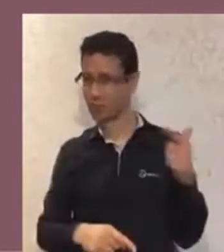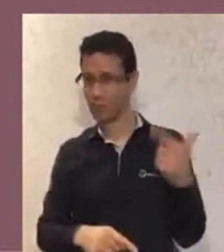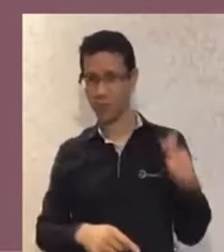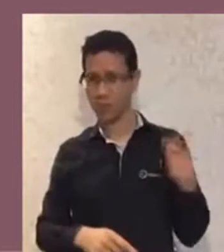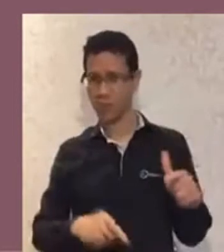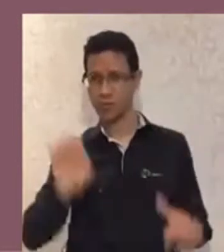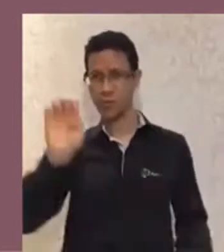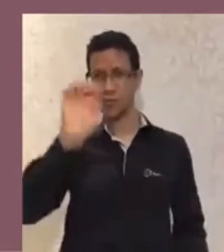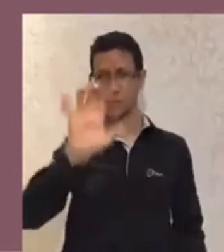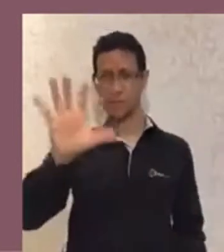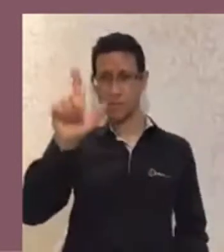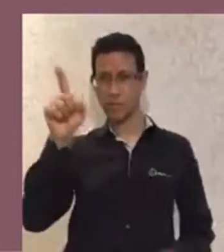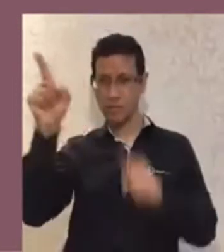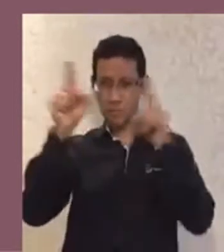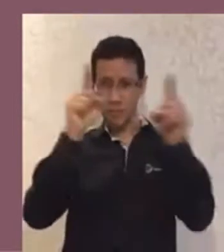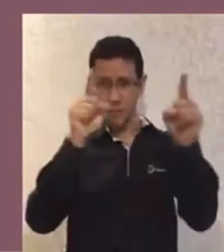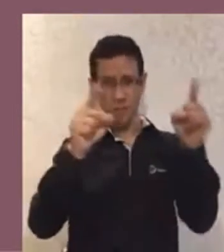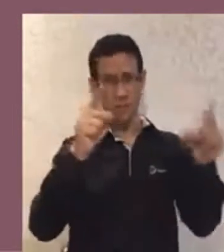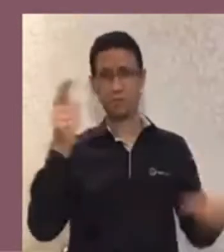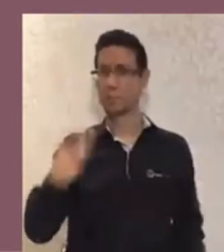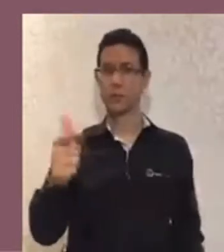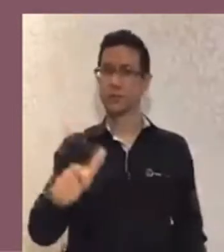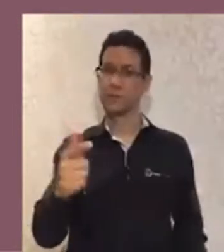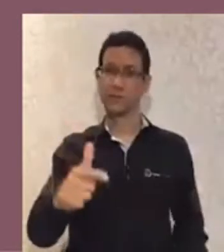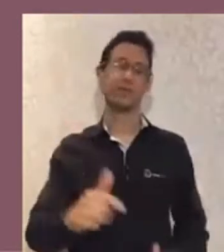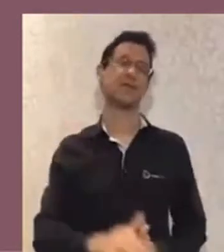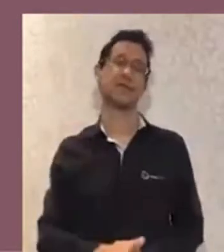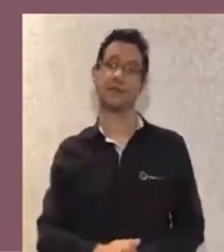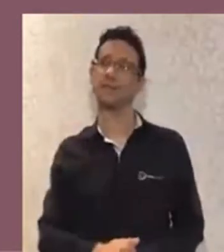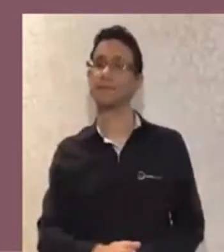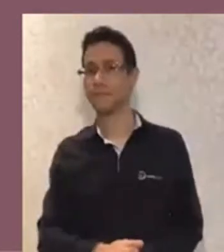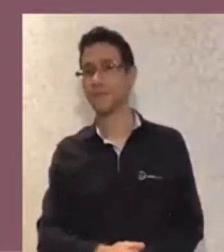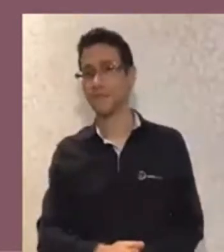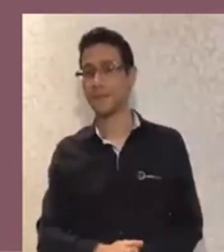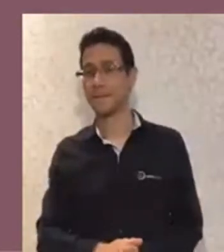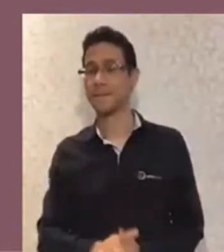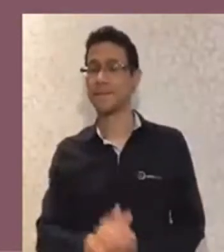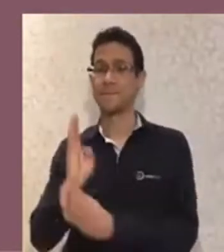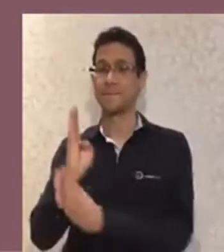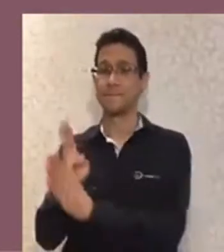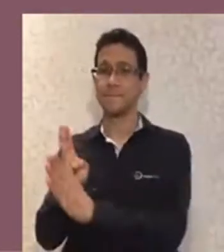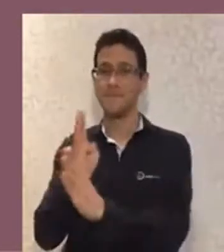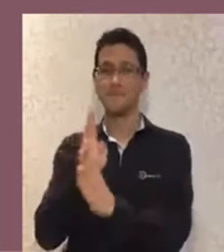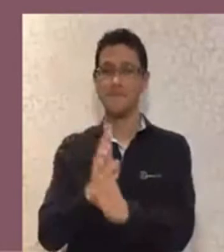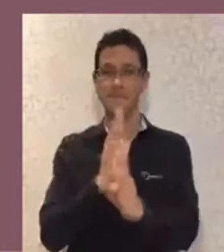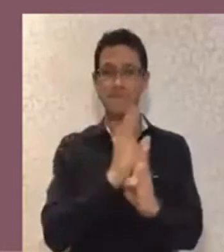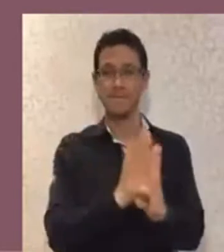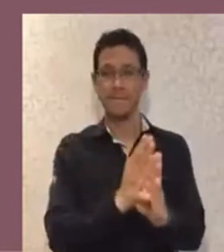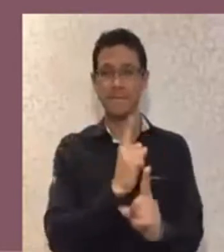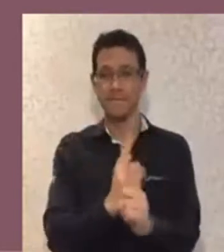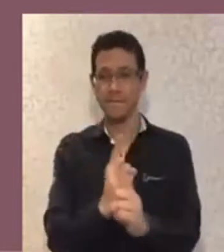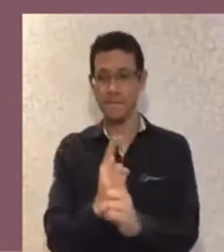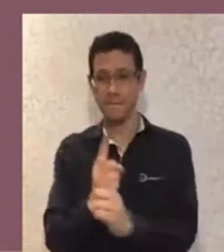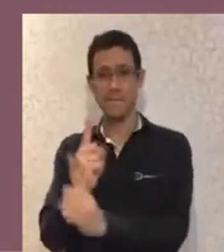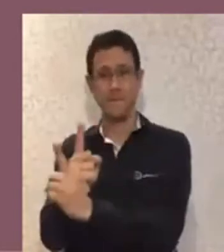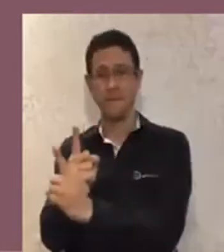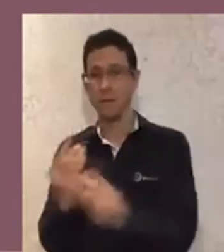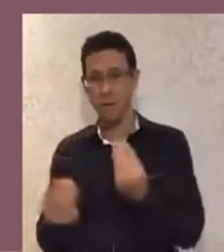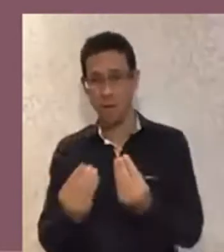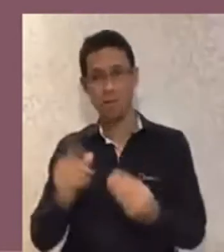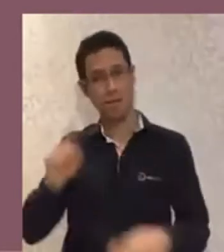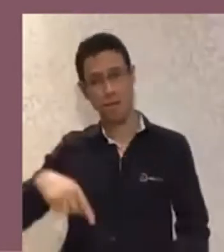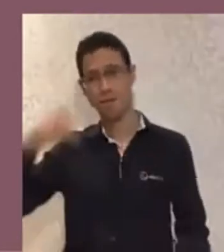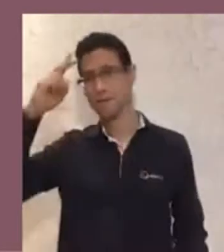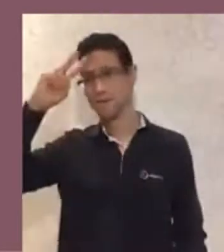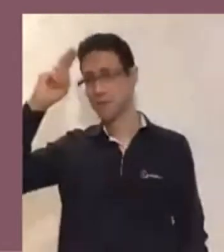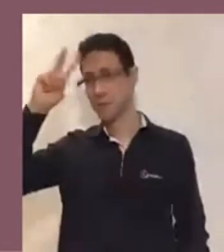Bom, isso a gente vai descobrindo, ou vem descobrindo, ao longo da história. Nós não aprendíamos isso na